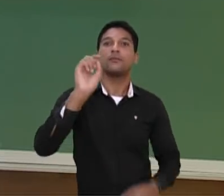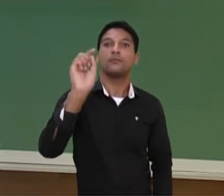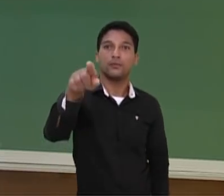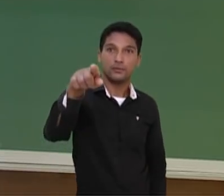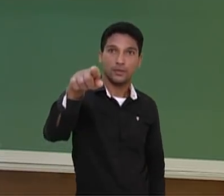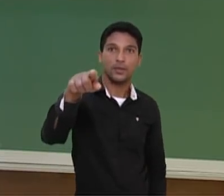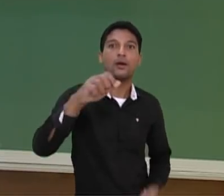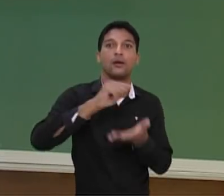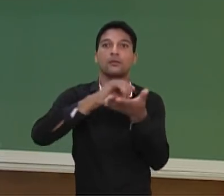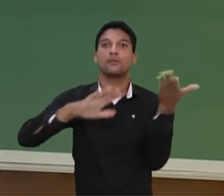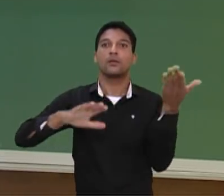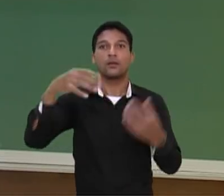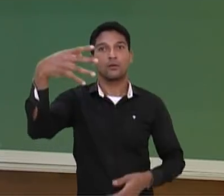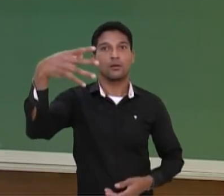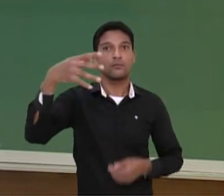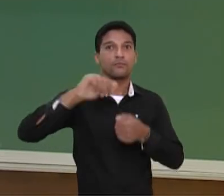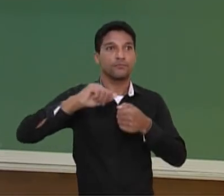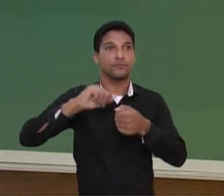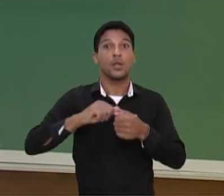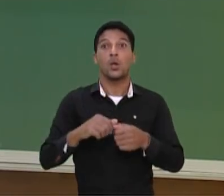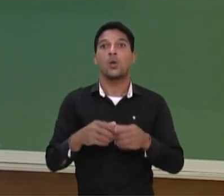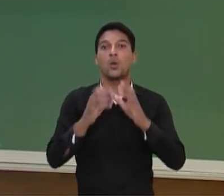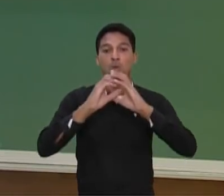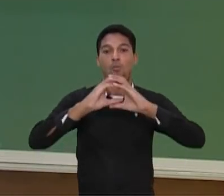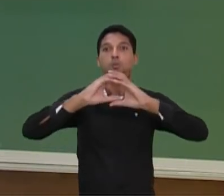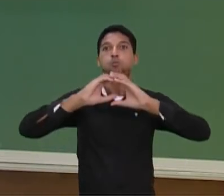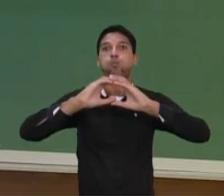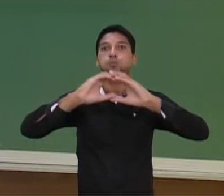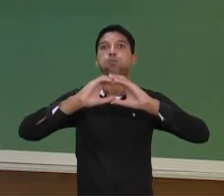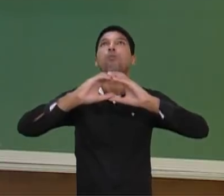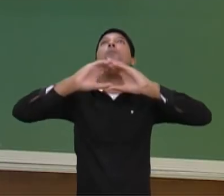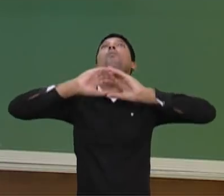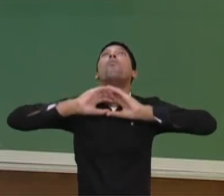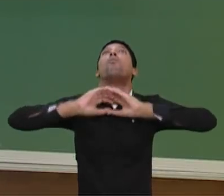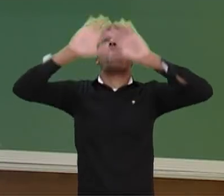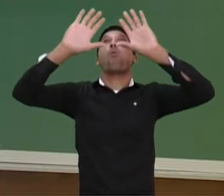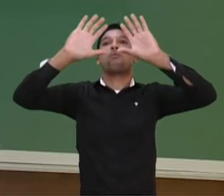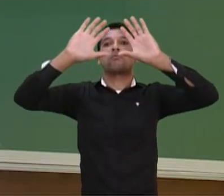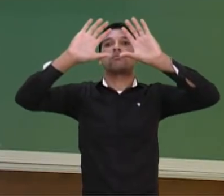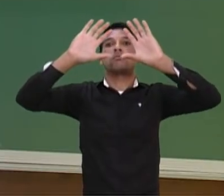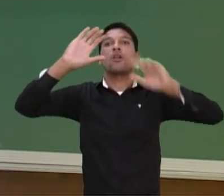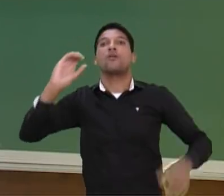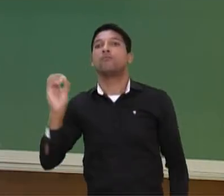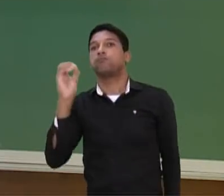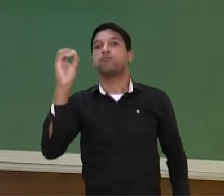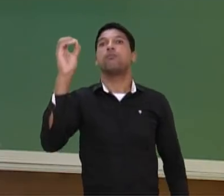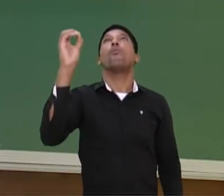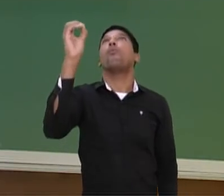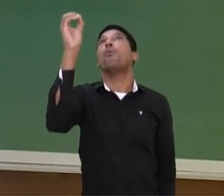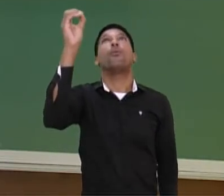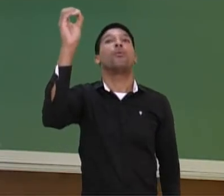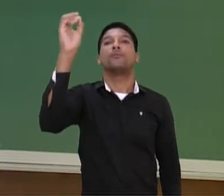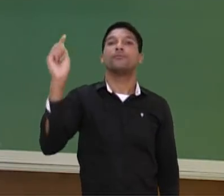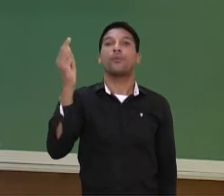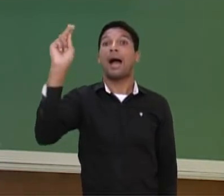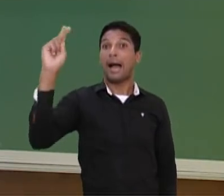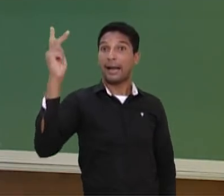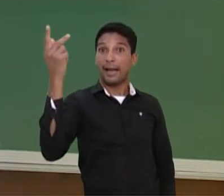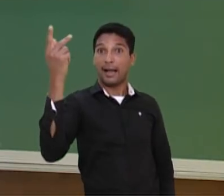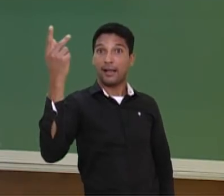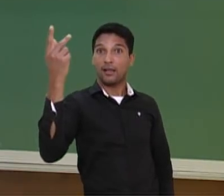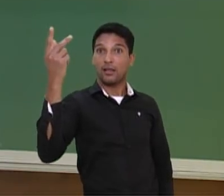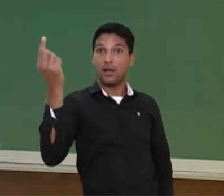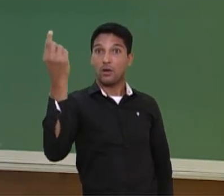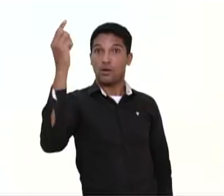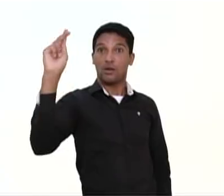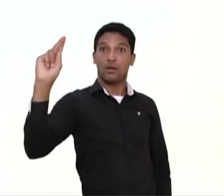esse exercício 4. Ó. Uma bola é lançada ao ar. A altura h em metros está relacionada com o tempo